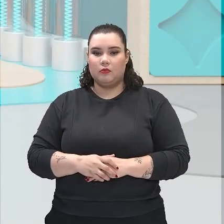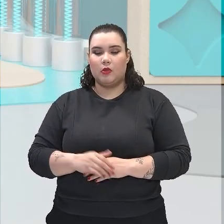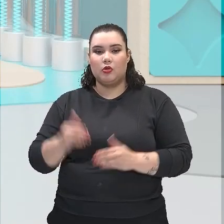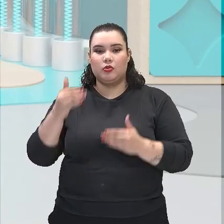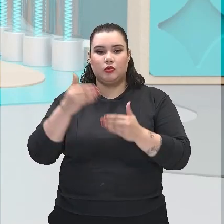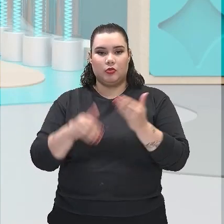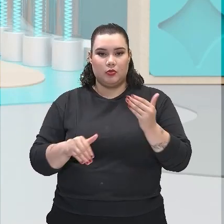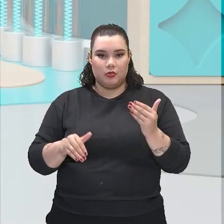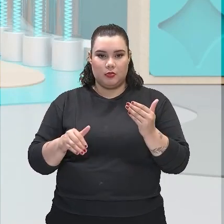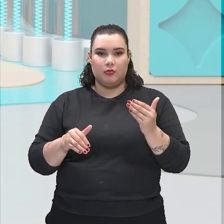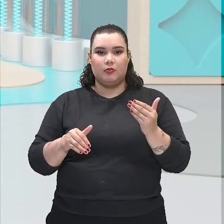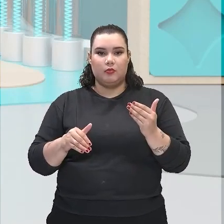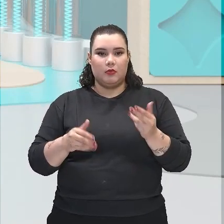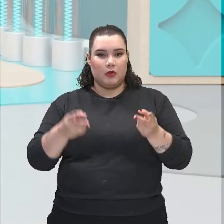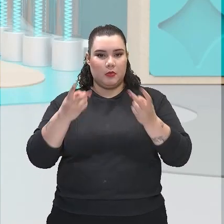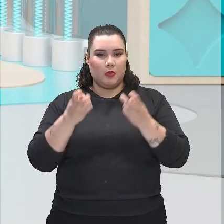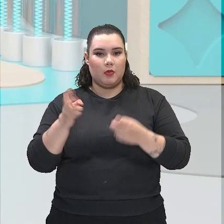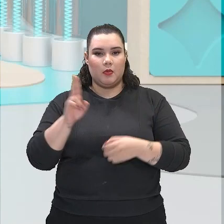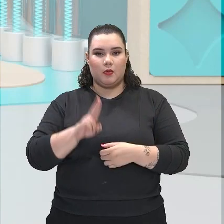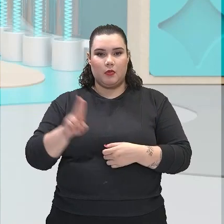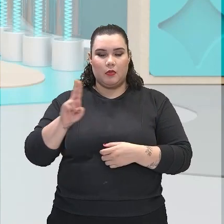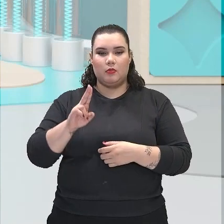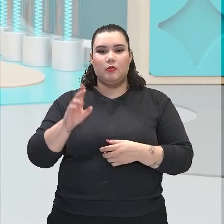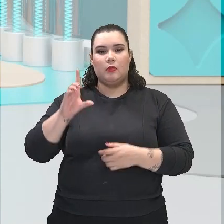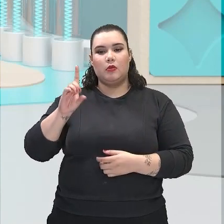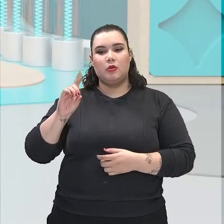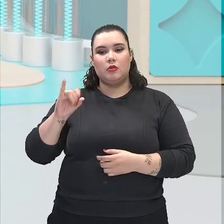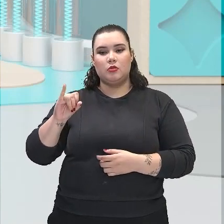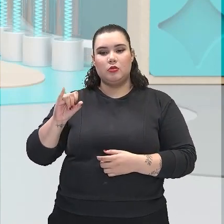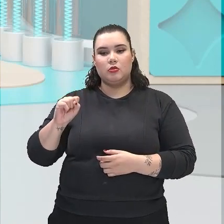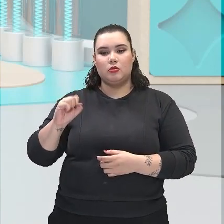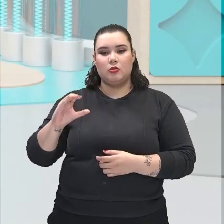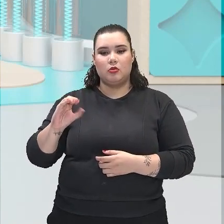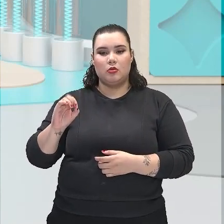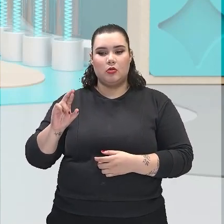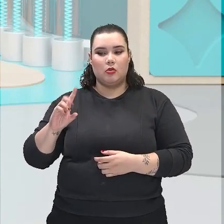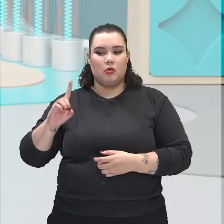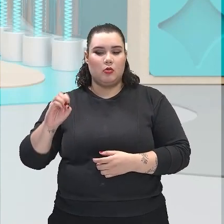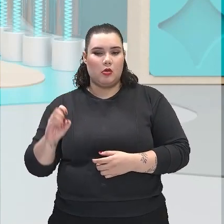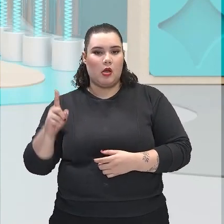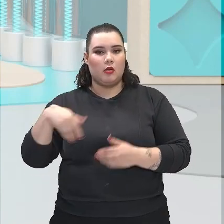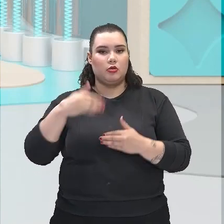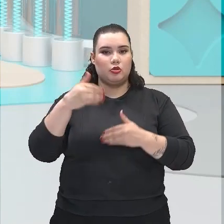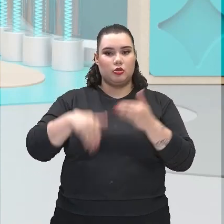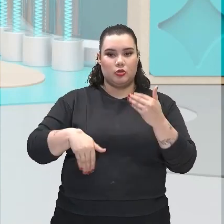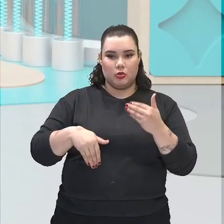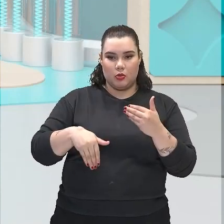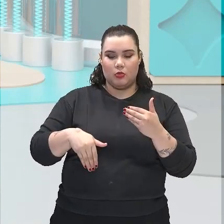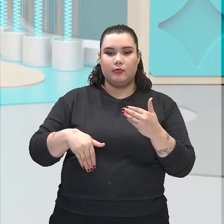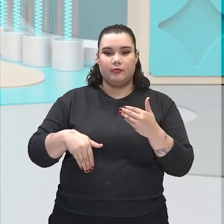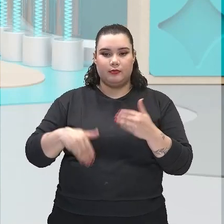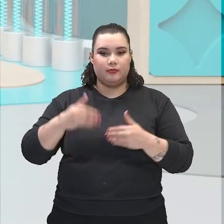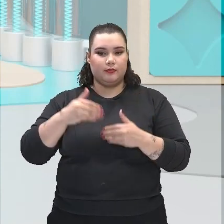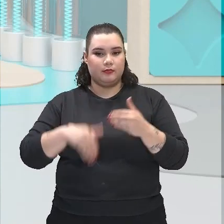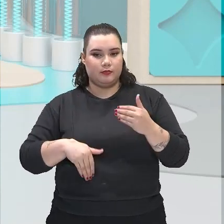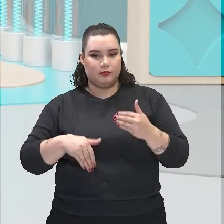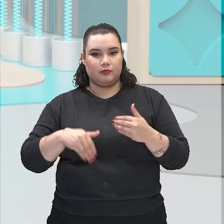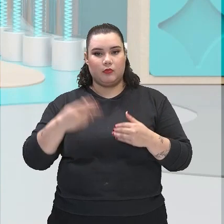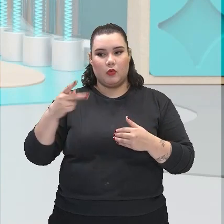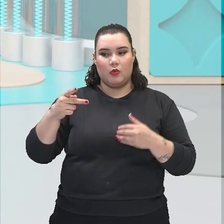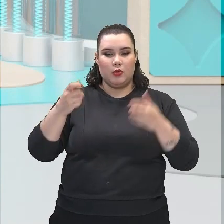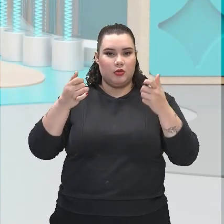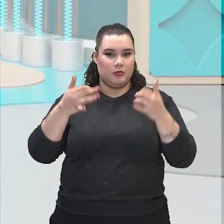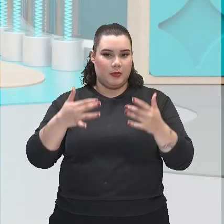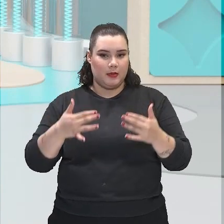discordou. E percebe que ele já utiliza a palavra discordo dessa afirmação. Então ele já se posiciona de forma